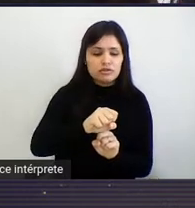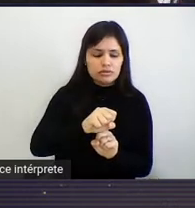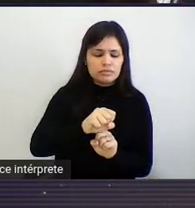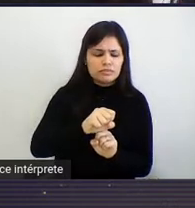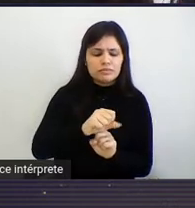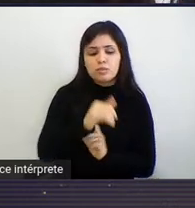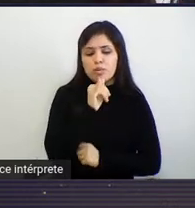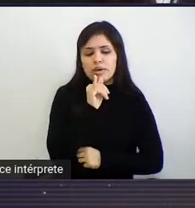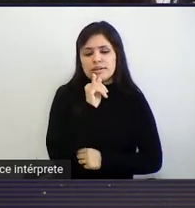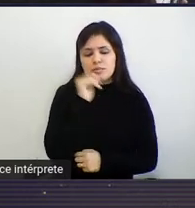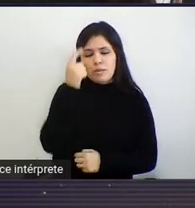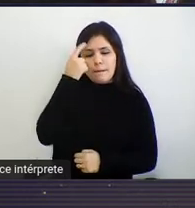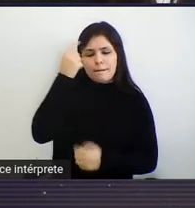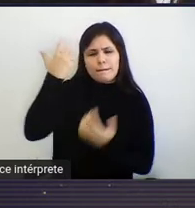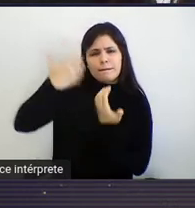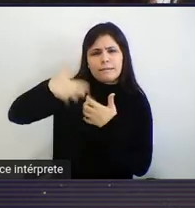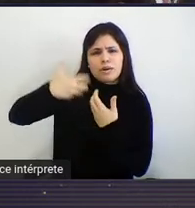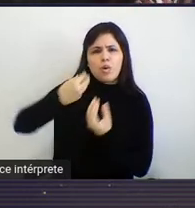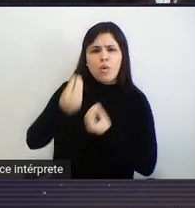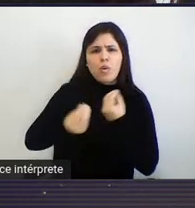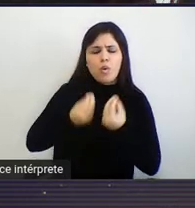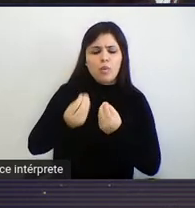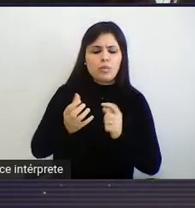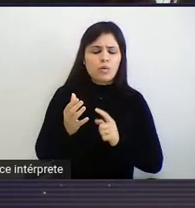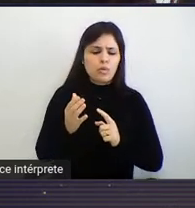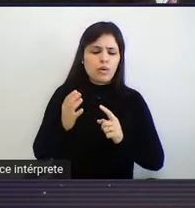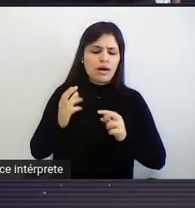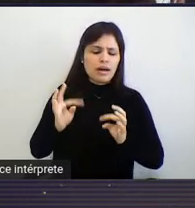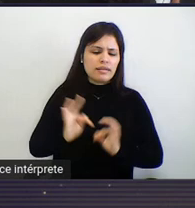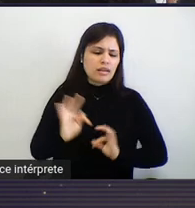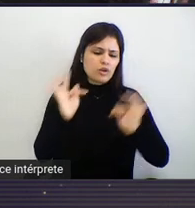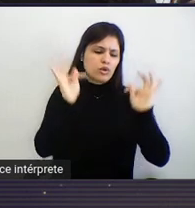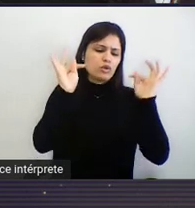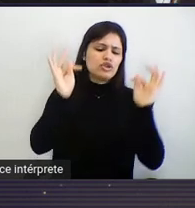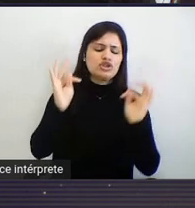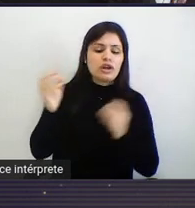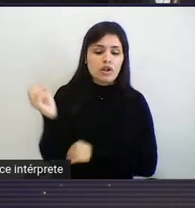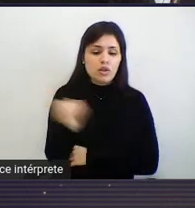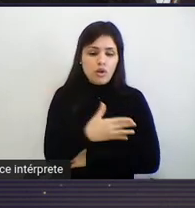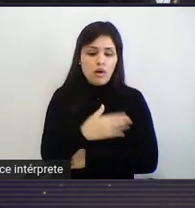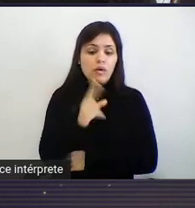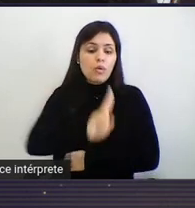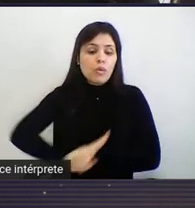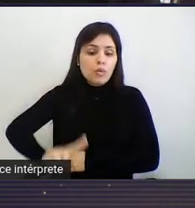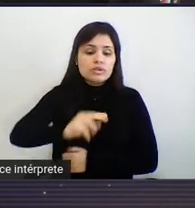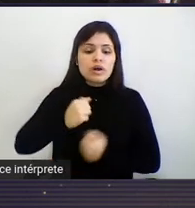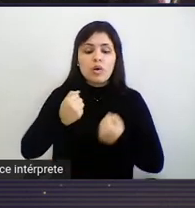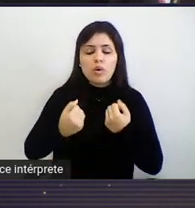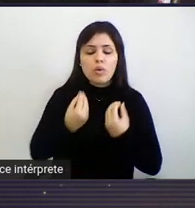em como essa nova tecnologia é utilizada e influencia as pessoas, os usuários.